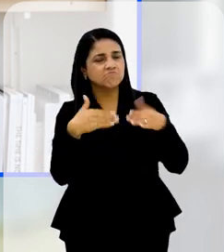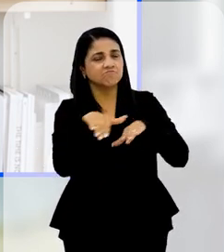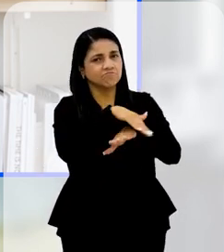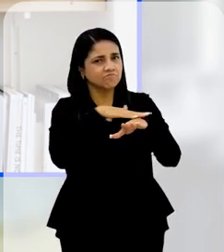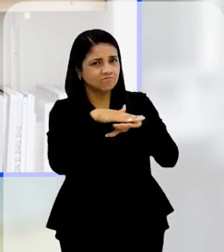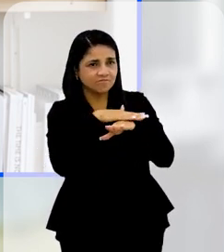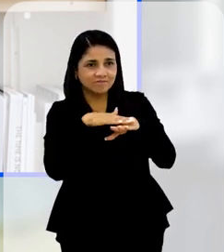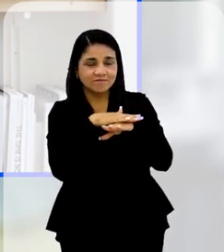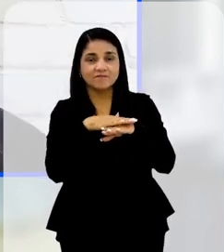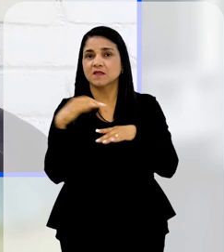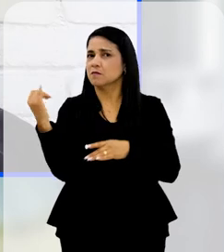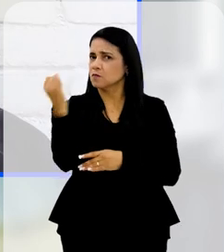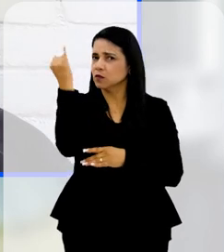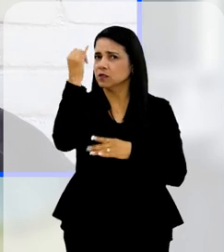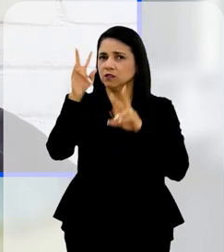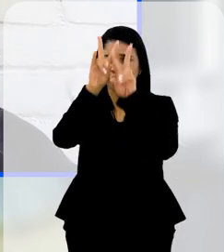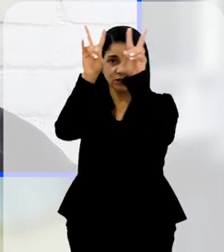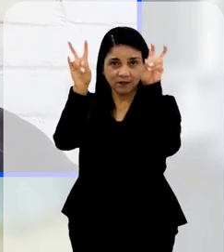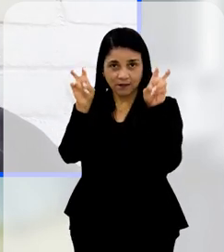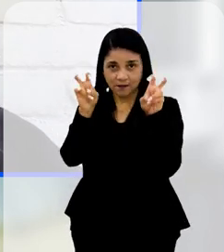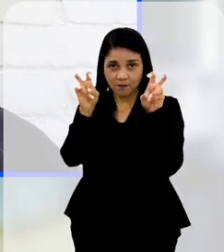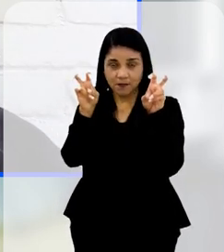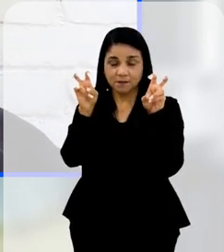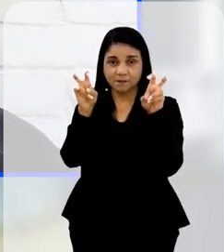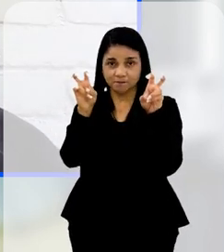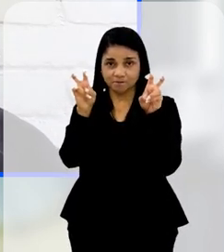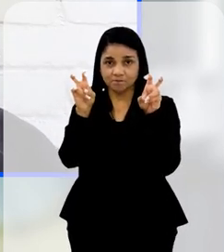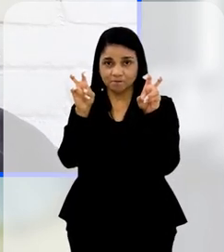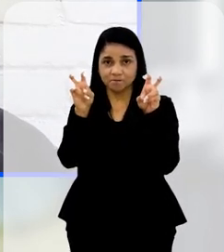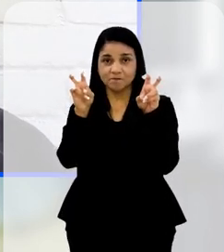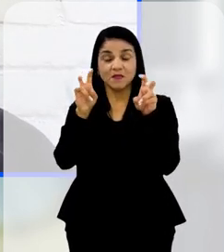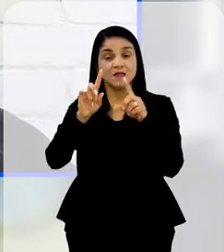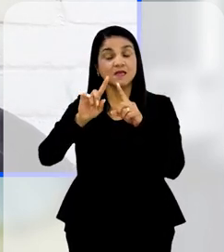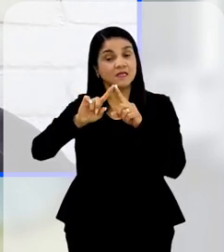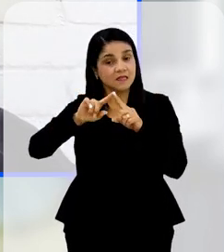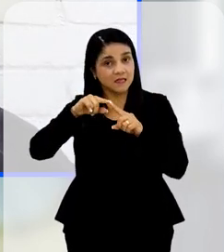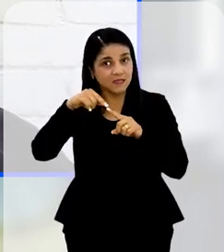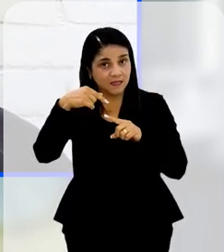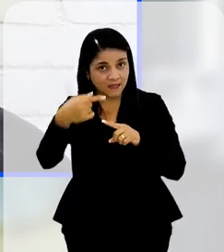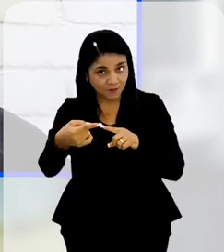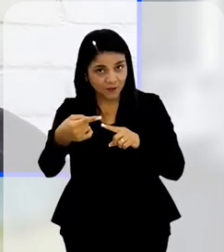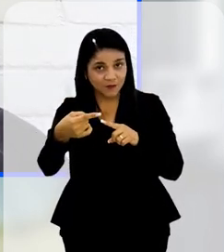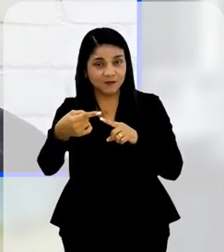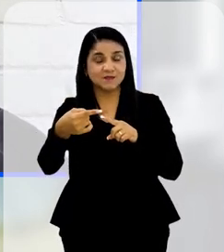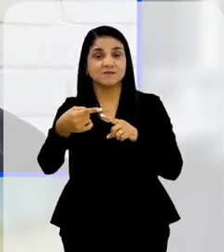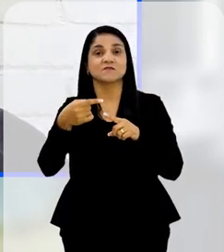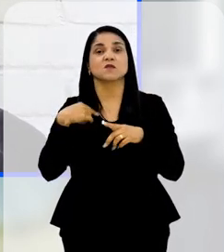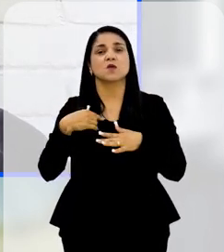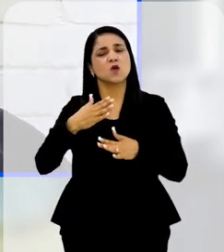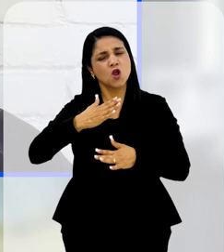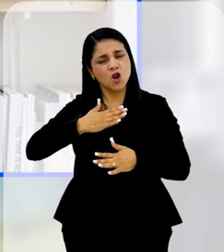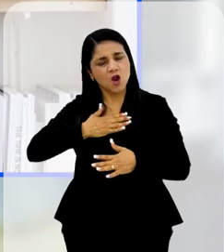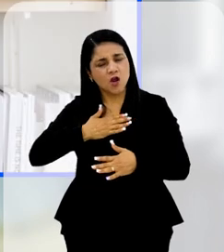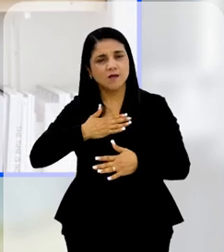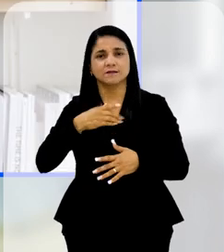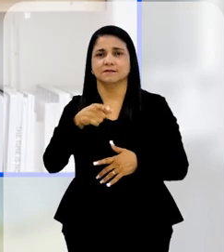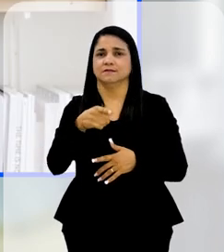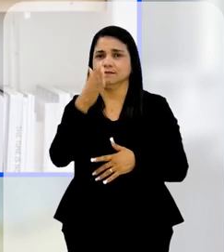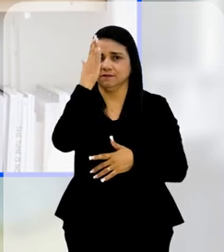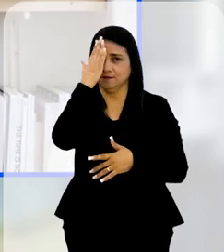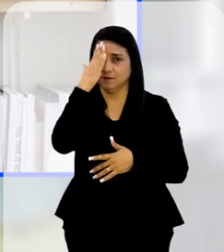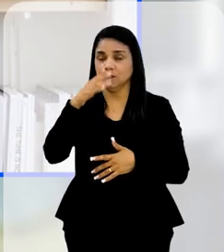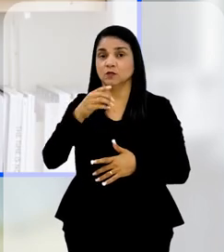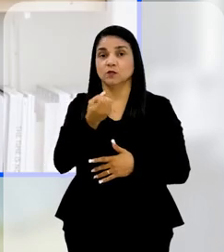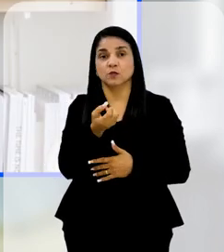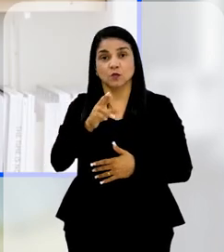assunto de tamanha importância, né? E eu gostaria de saber do senhor, Dr. Luiz, que o senhor contasse um pouco da sua trajetória, né?